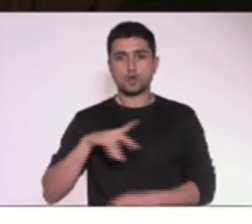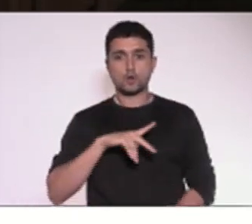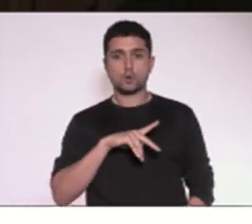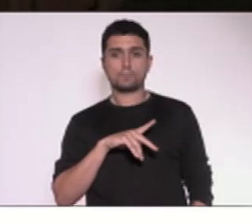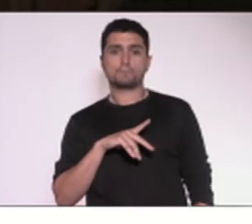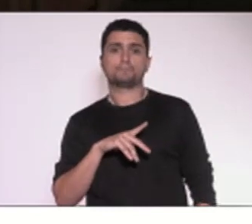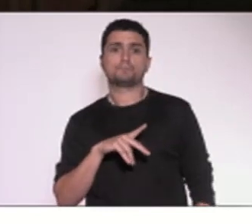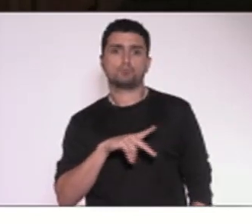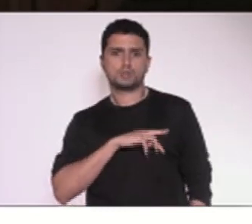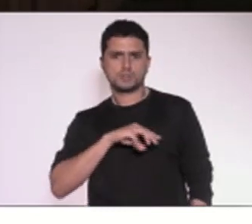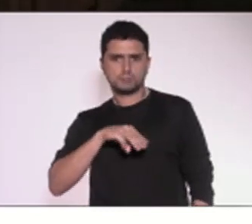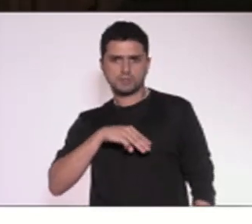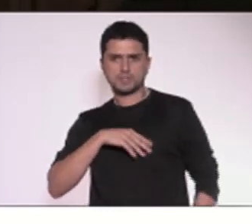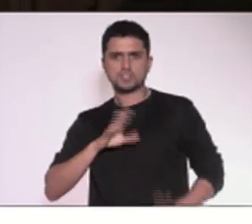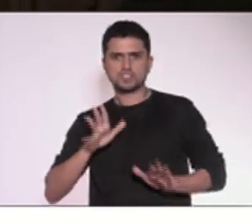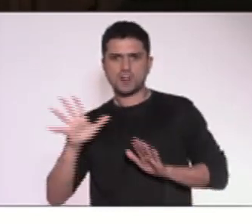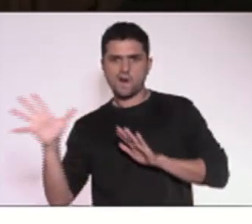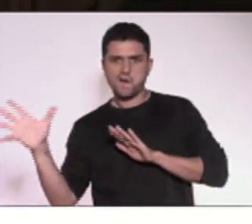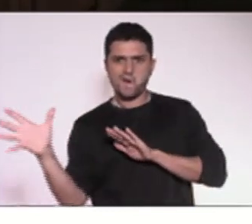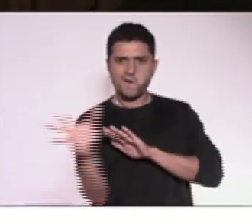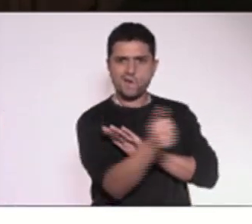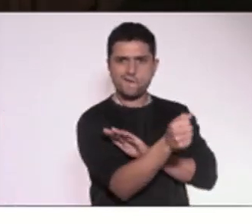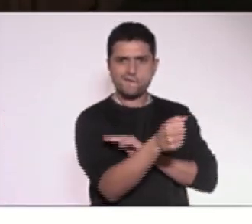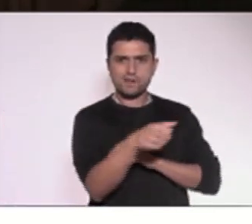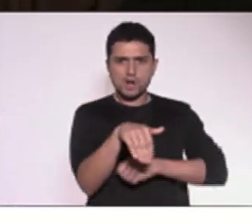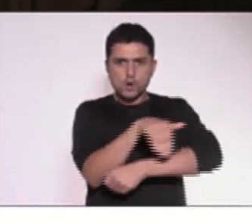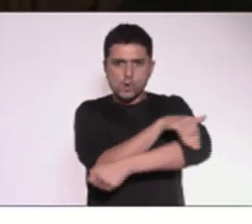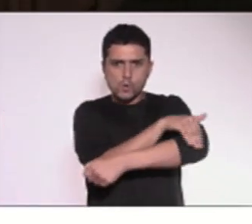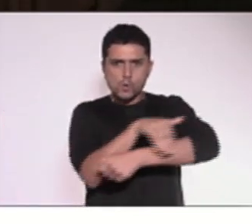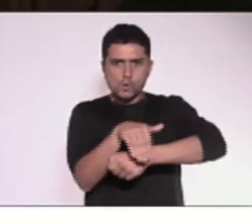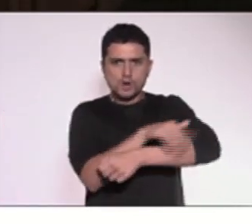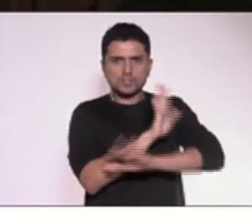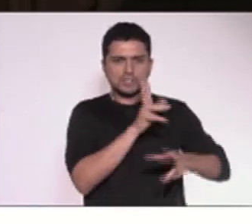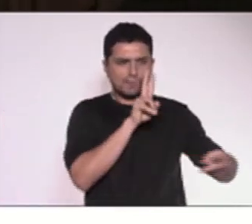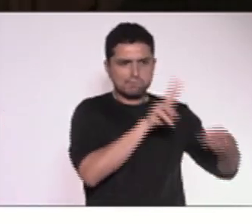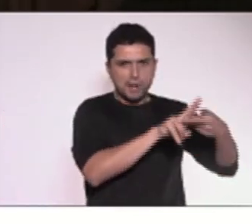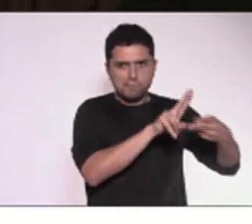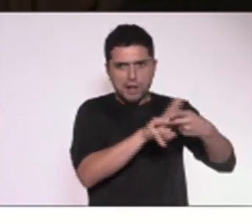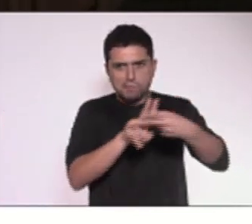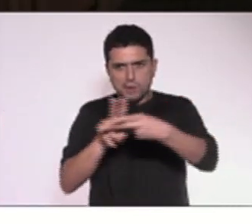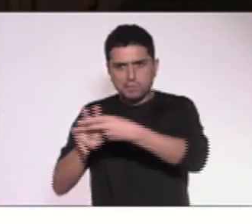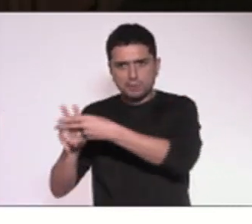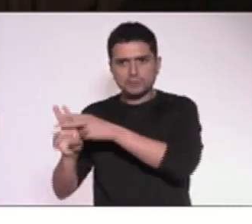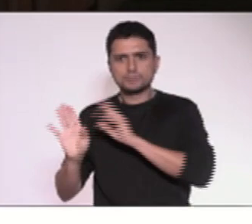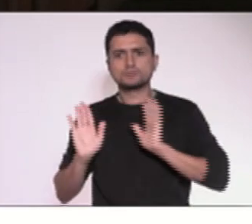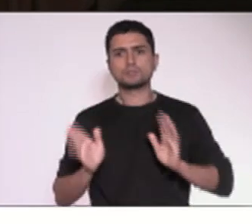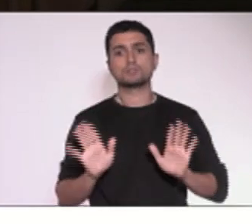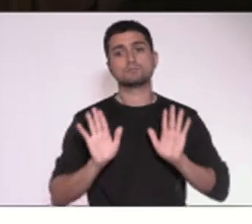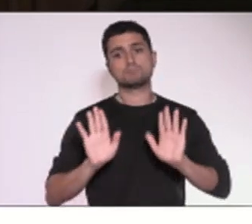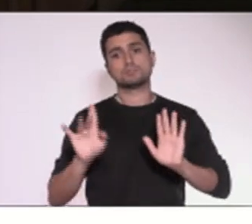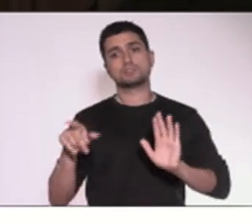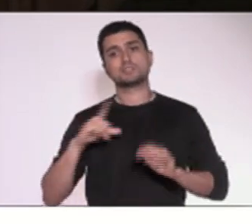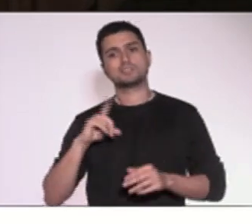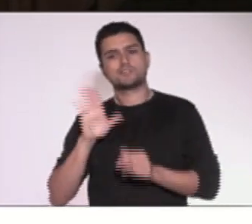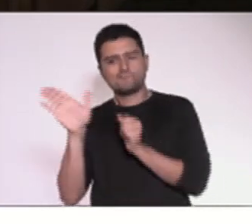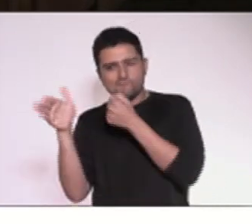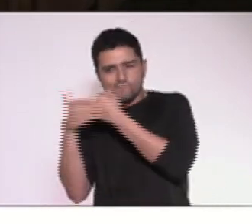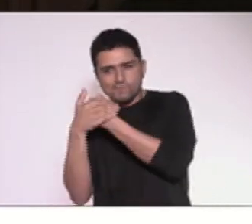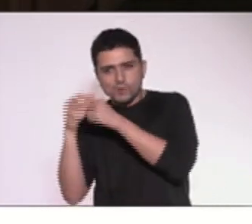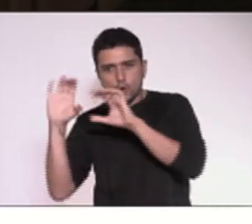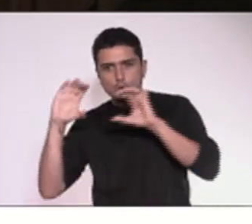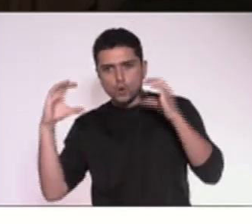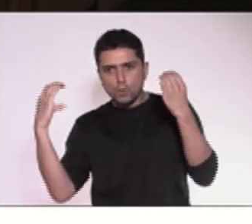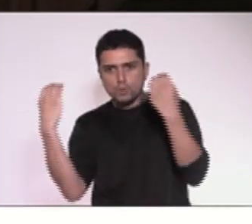as varreu praticamente das ruas, mas eles estão incrustados nas comunidades,